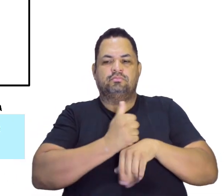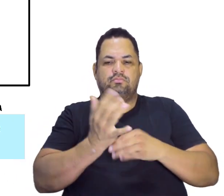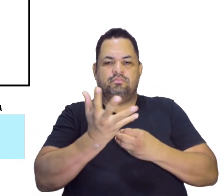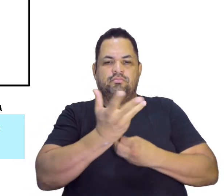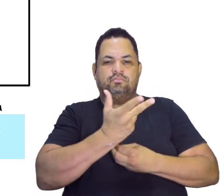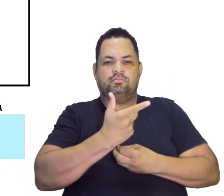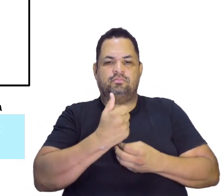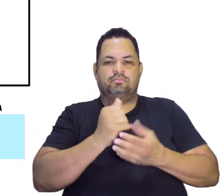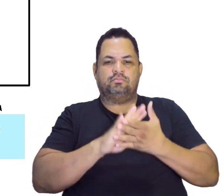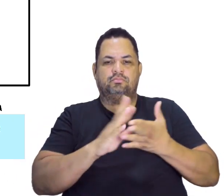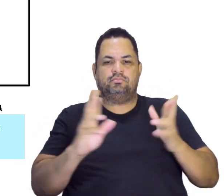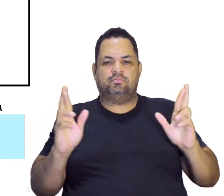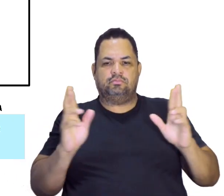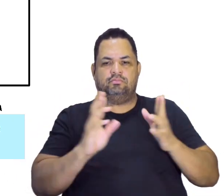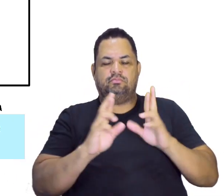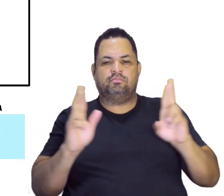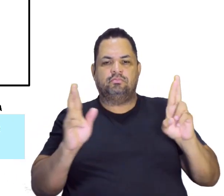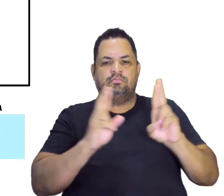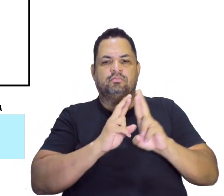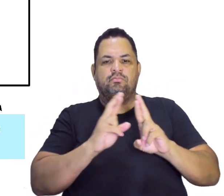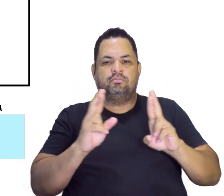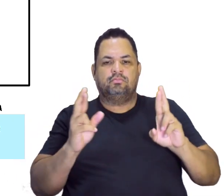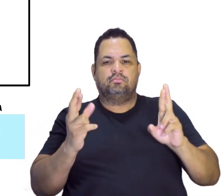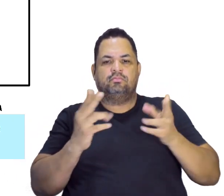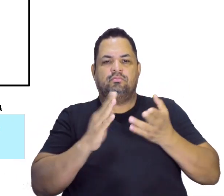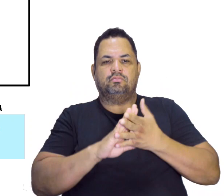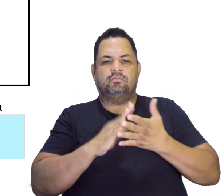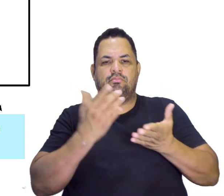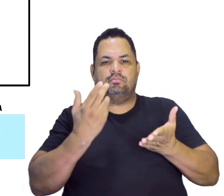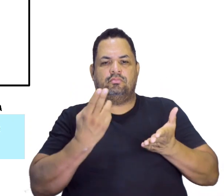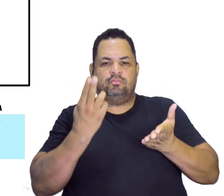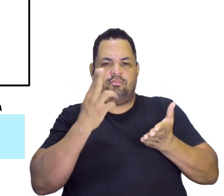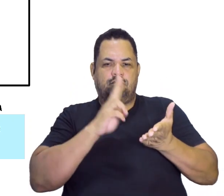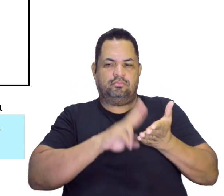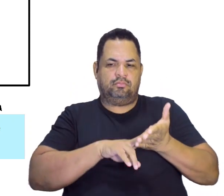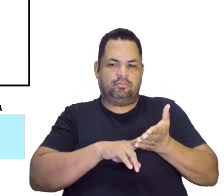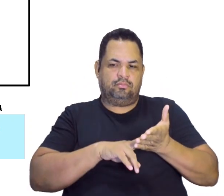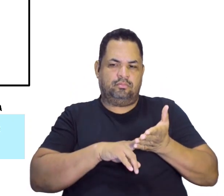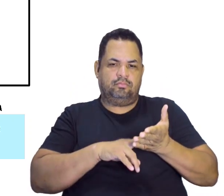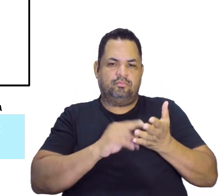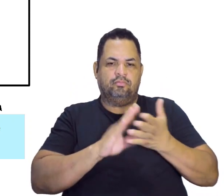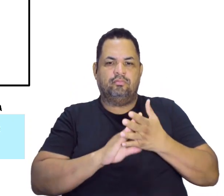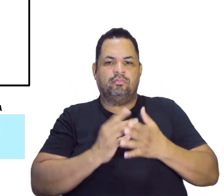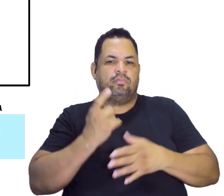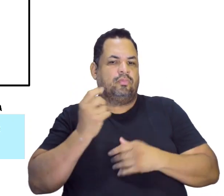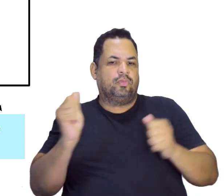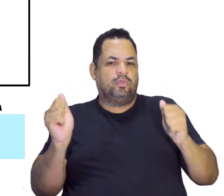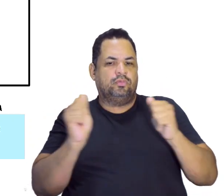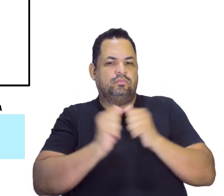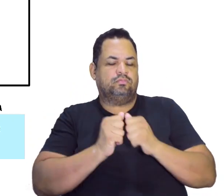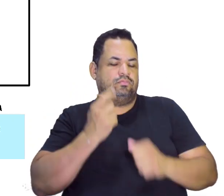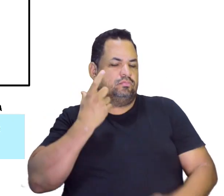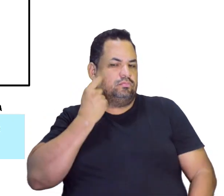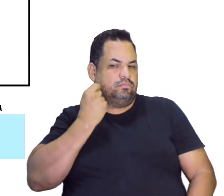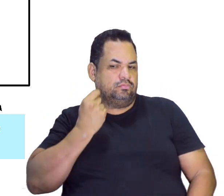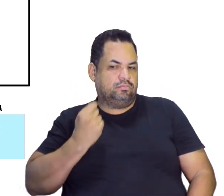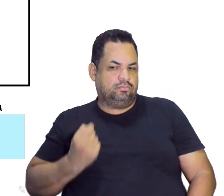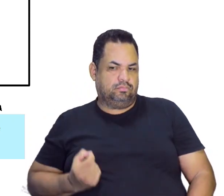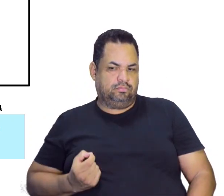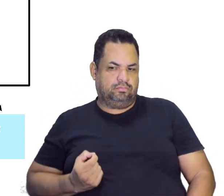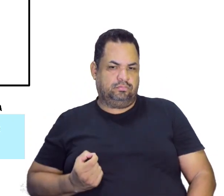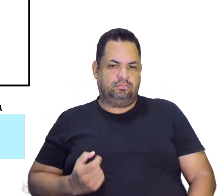que se correspondia muito através de cartas aí com a Tarsila